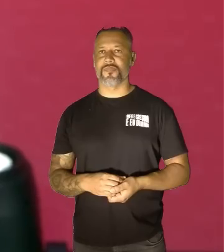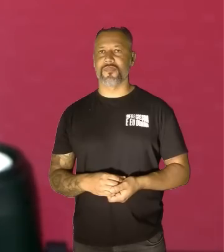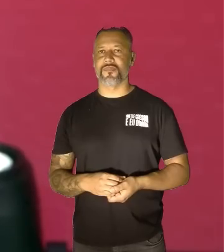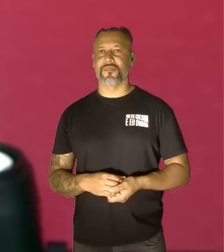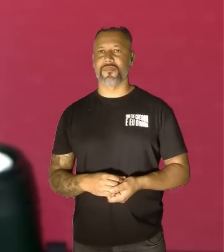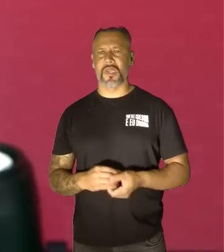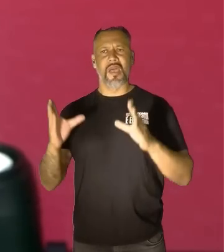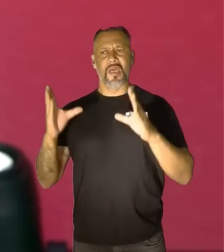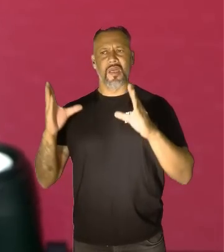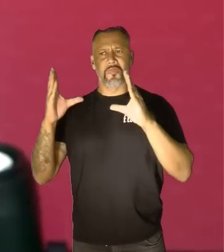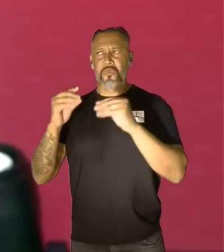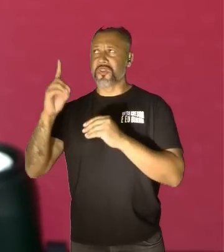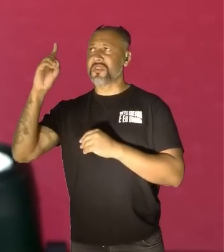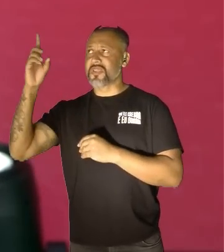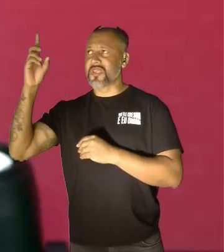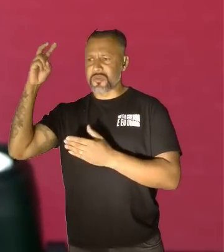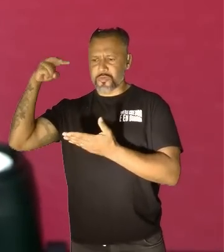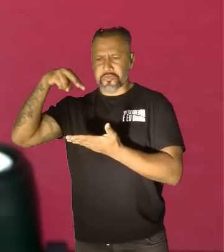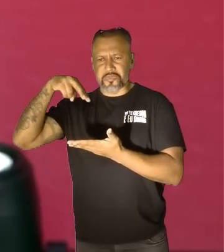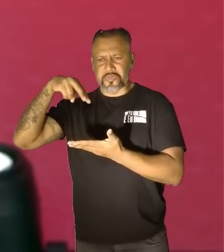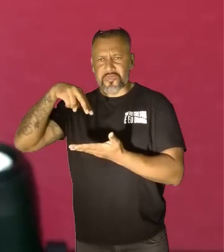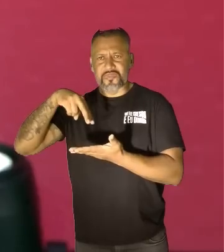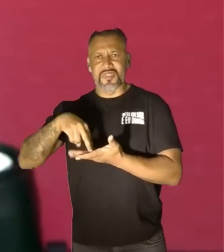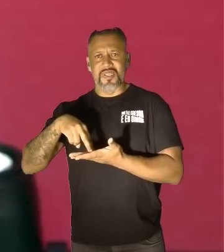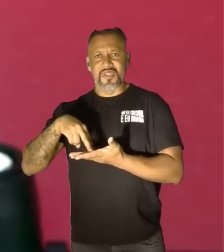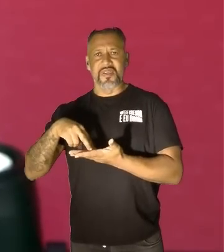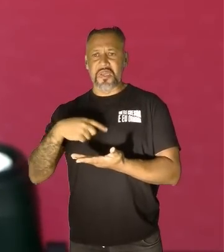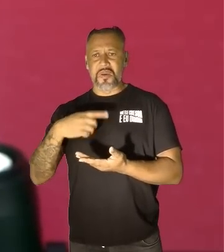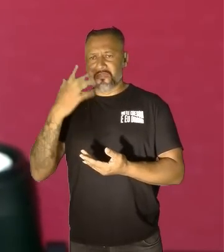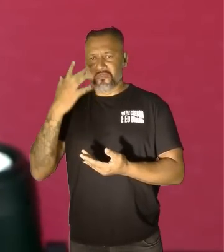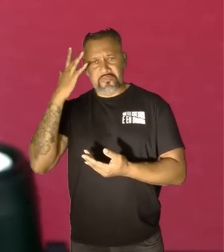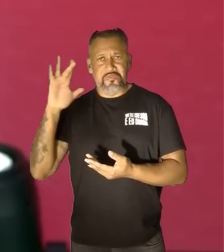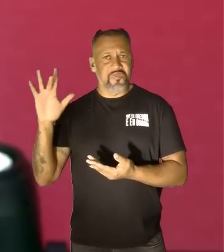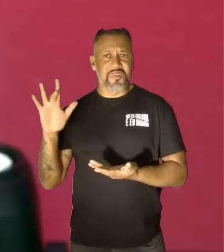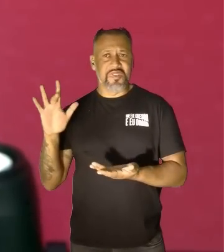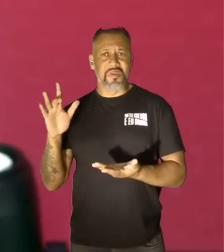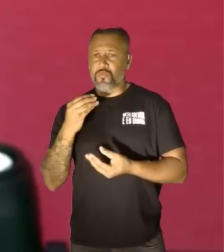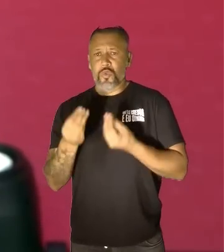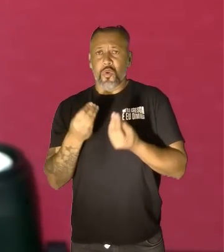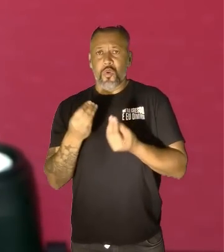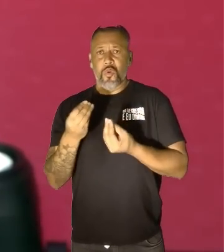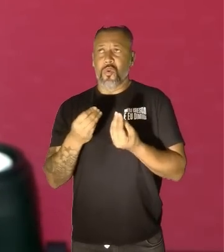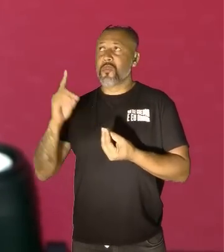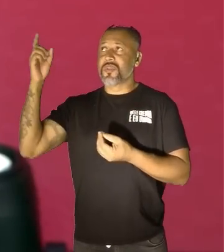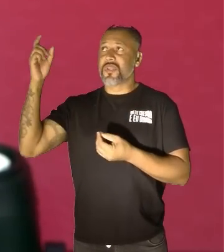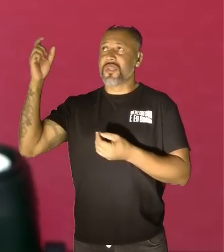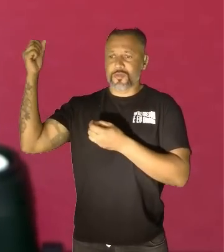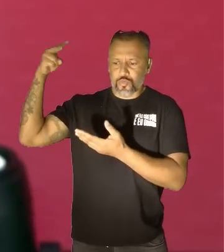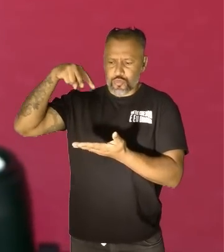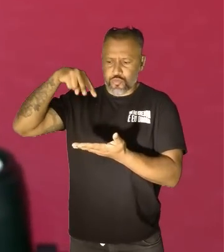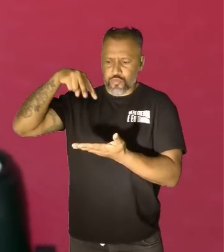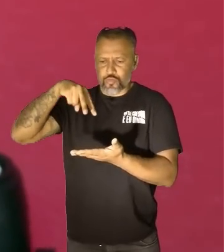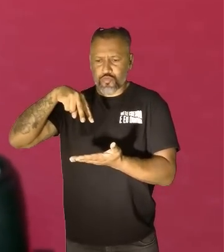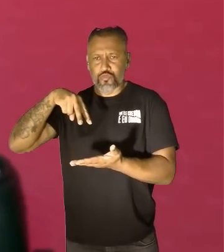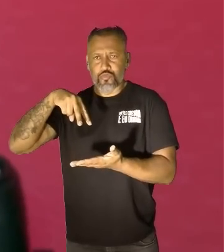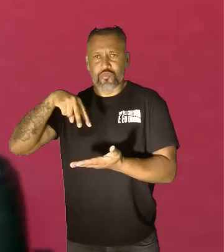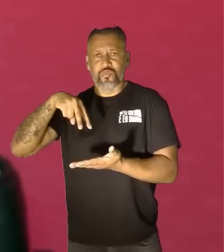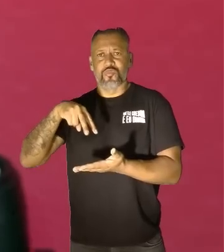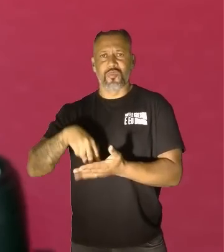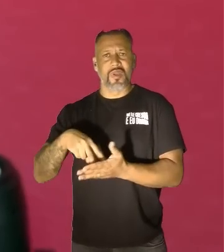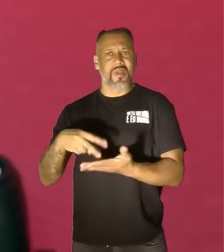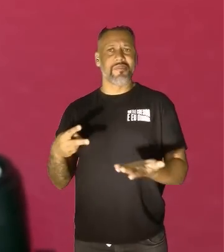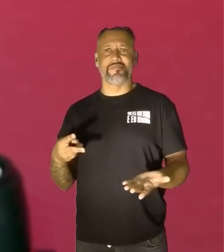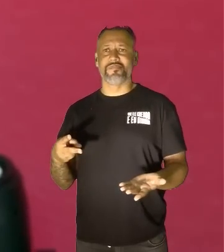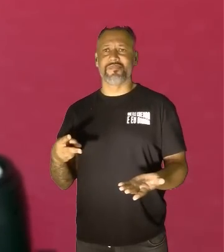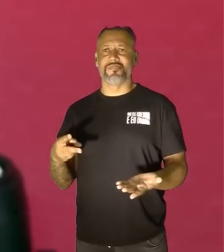eu não consigo entender como é que Deus entra num lugar, como é que Deus derrama a glória dele, porque quando a glória de Deus está, não tem